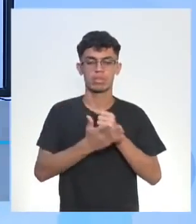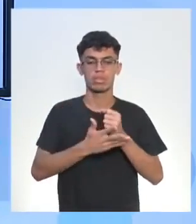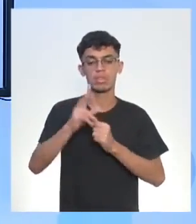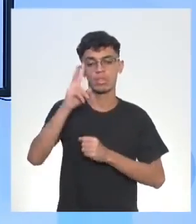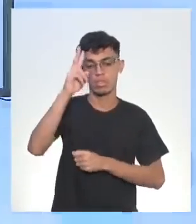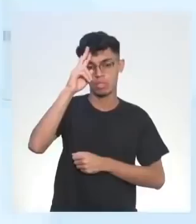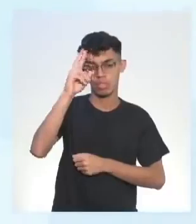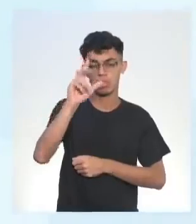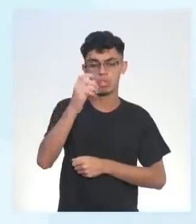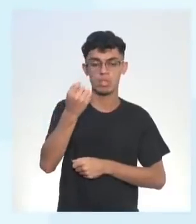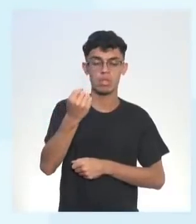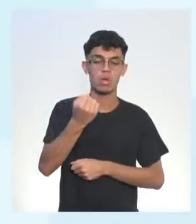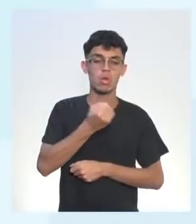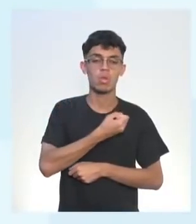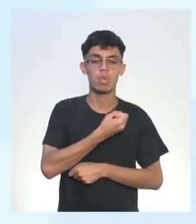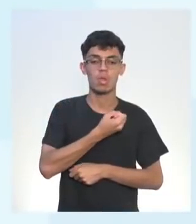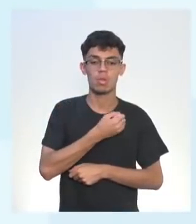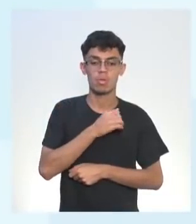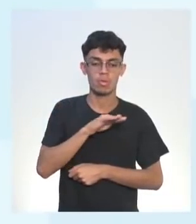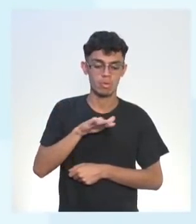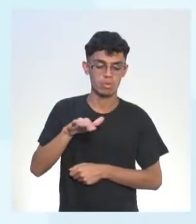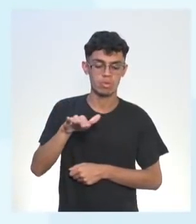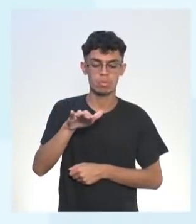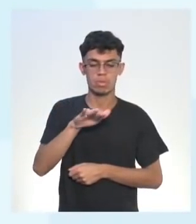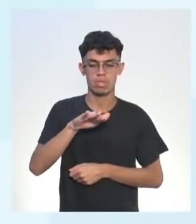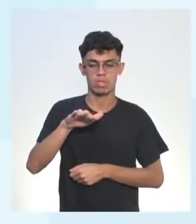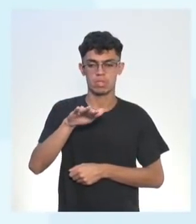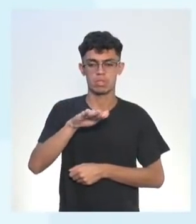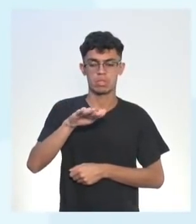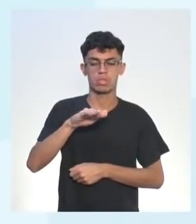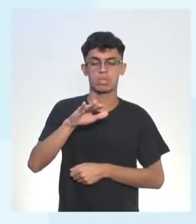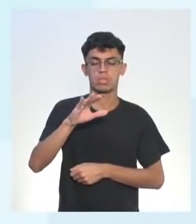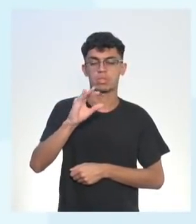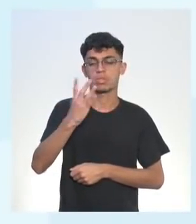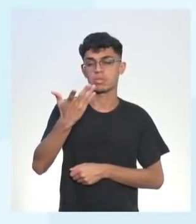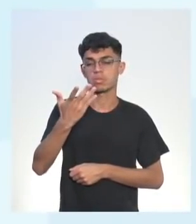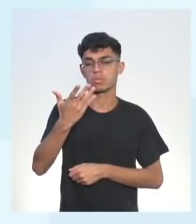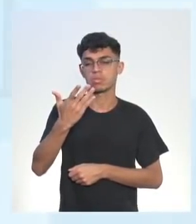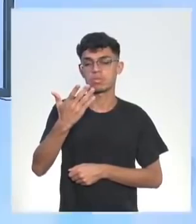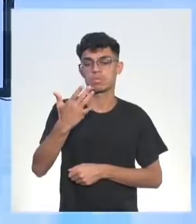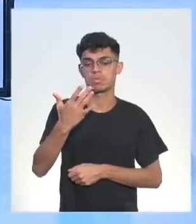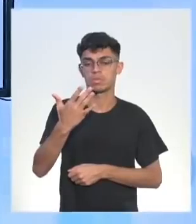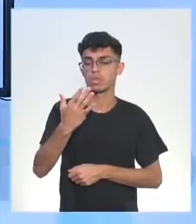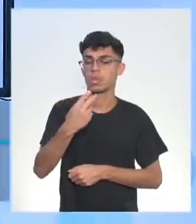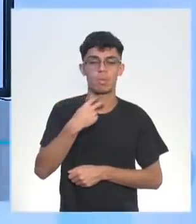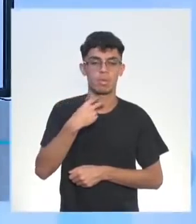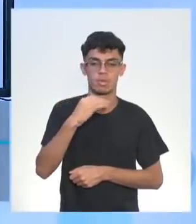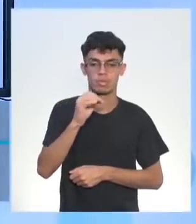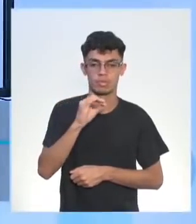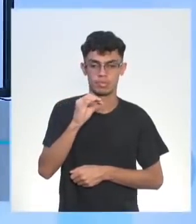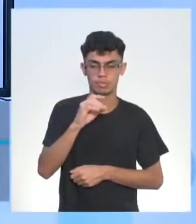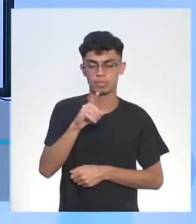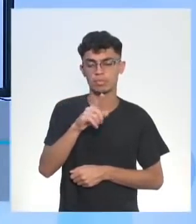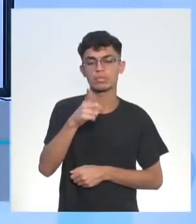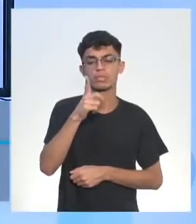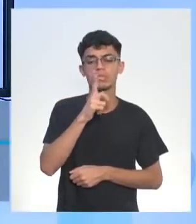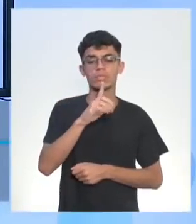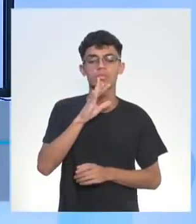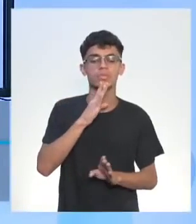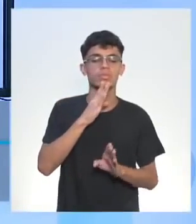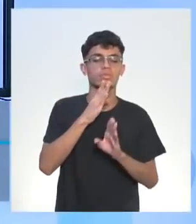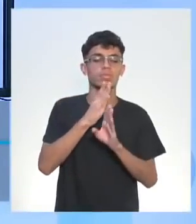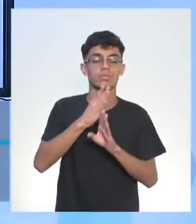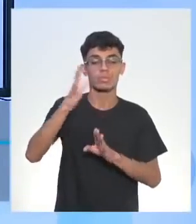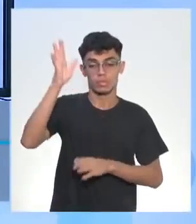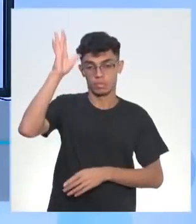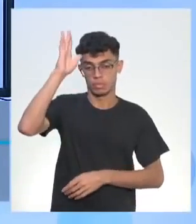número de baixo é a base, desde que essa base aí não seja zero. Combinado? E aí, então, você consegue achar o resultado aqui